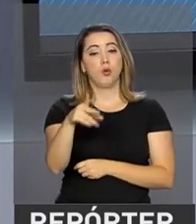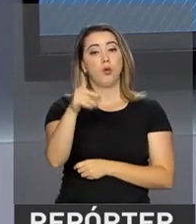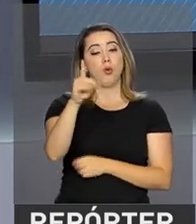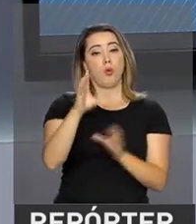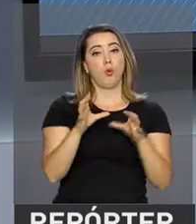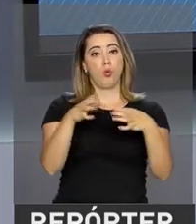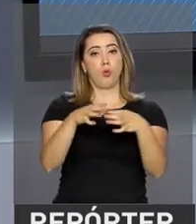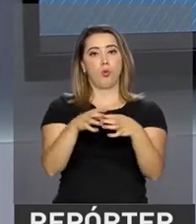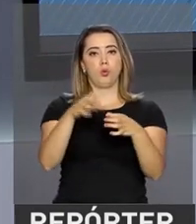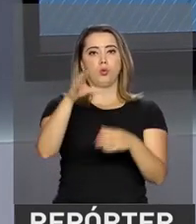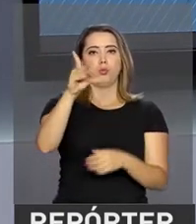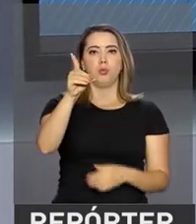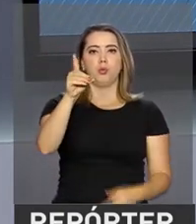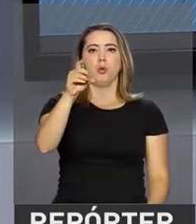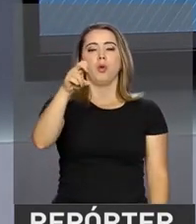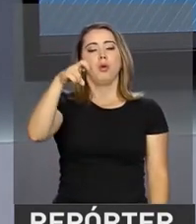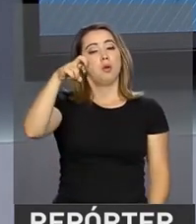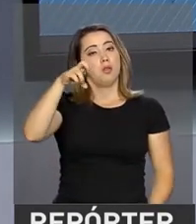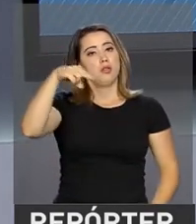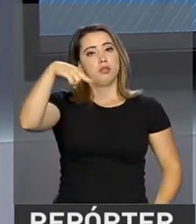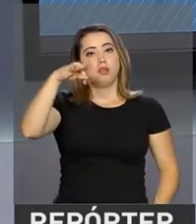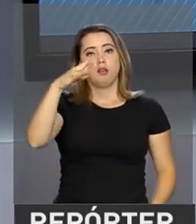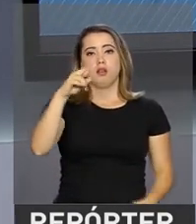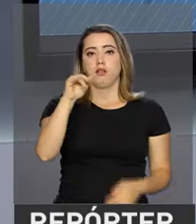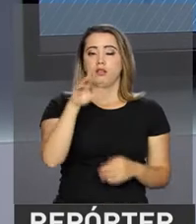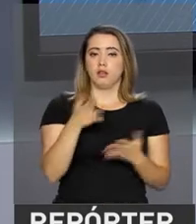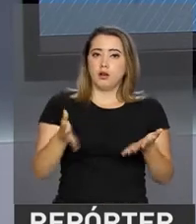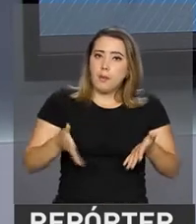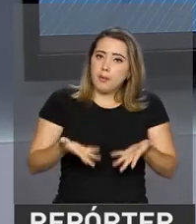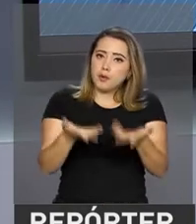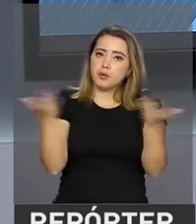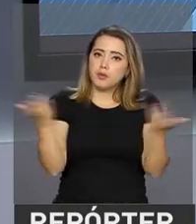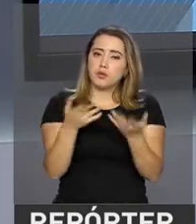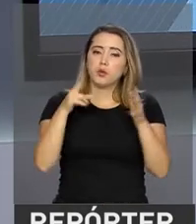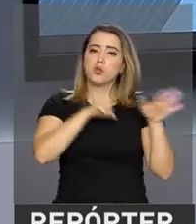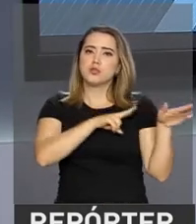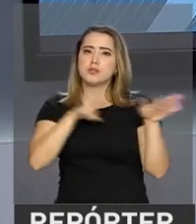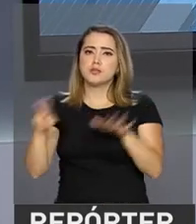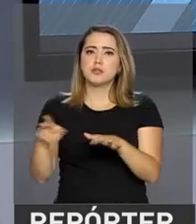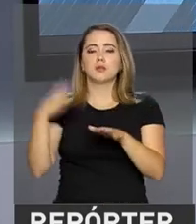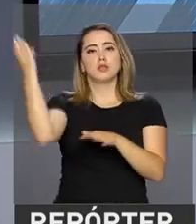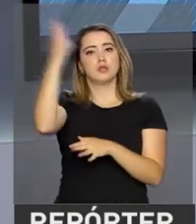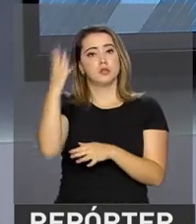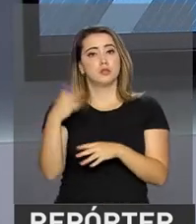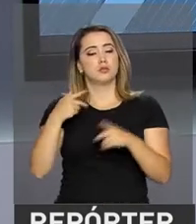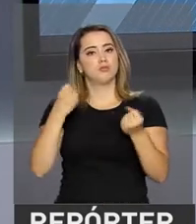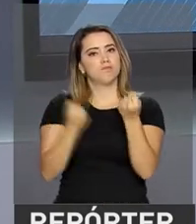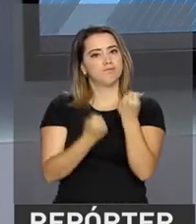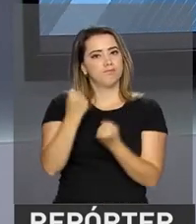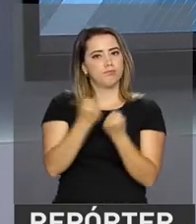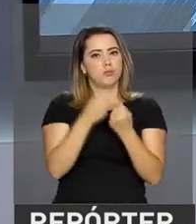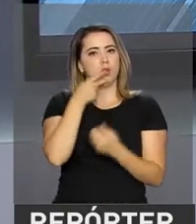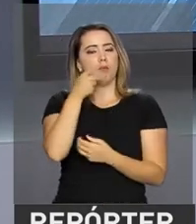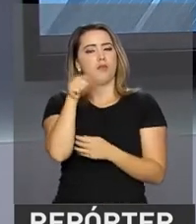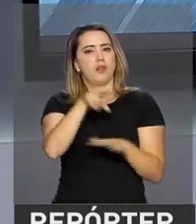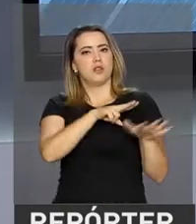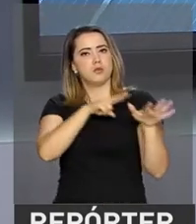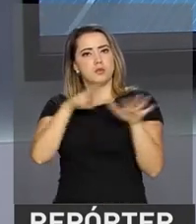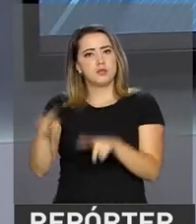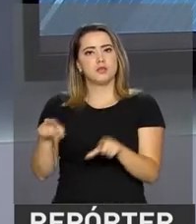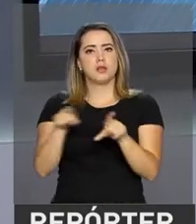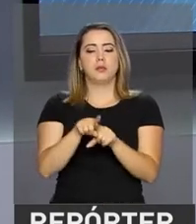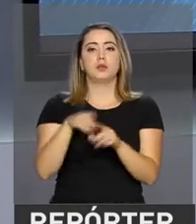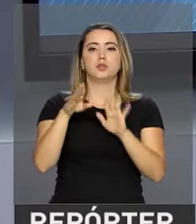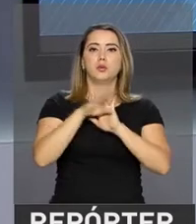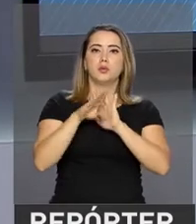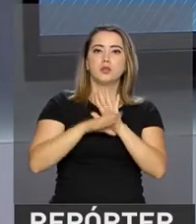departamento nacional de trânsito promove a partir de hoje a semana nacional de trânsito para falar sobre a semana o programa